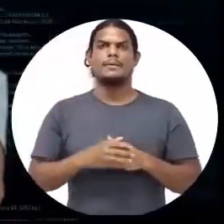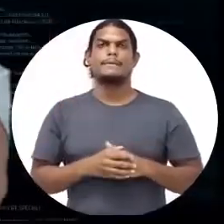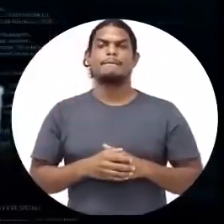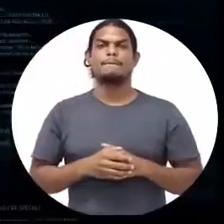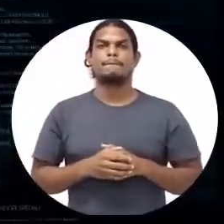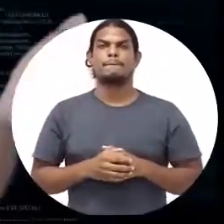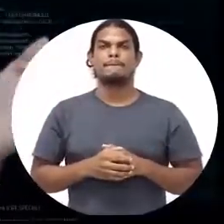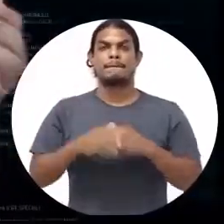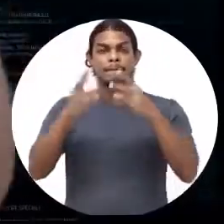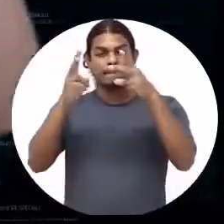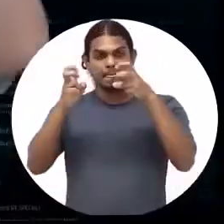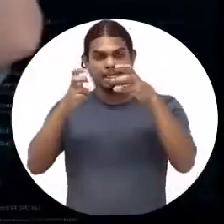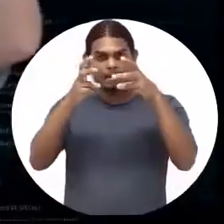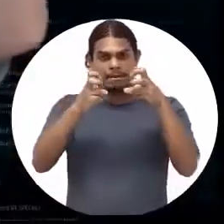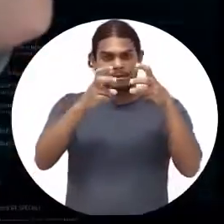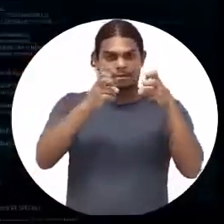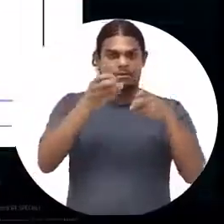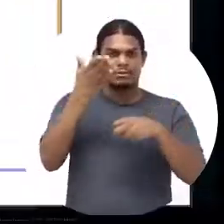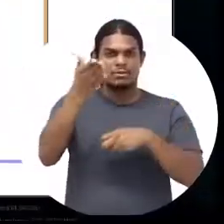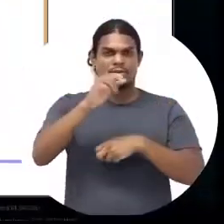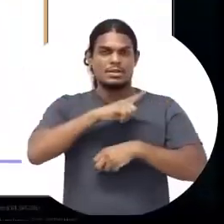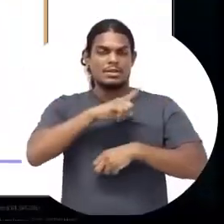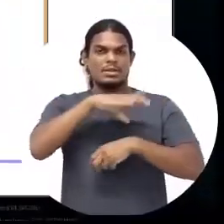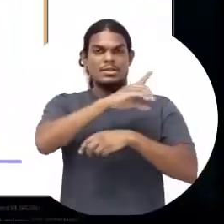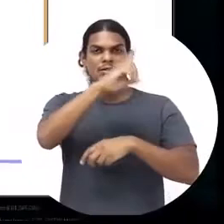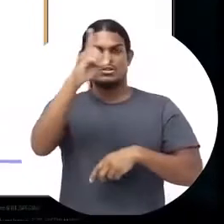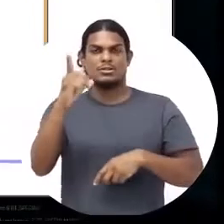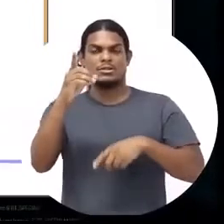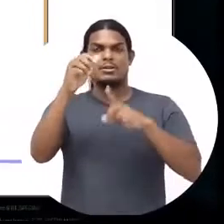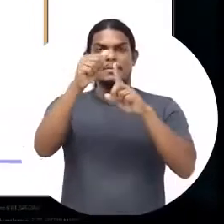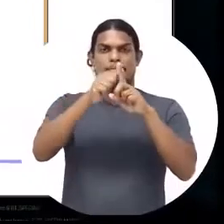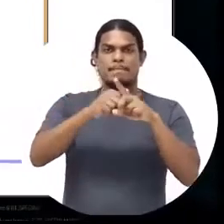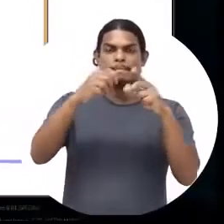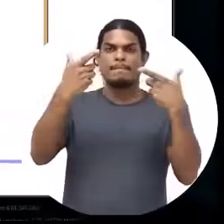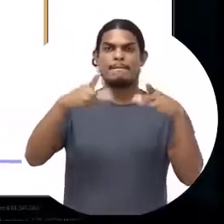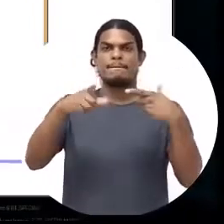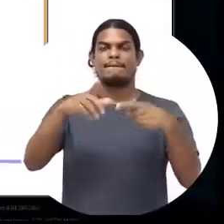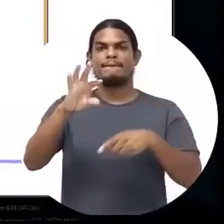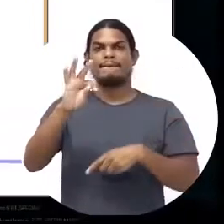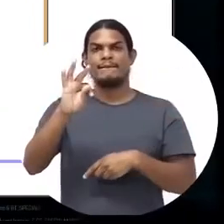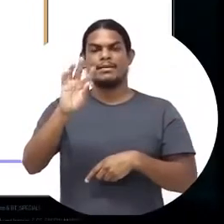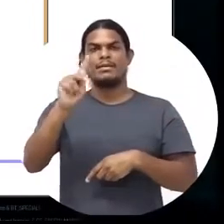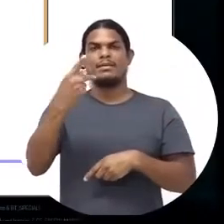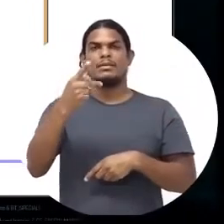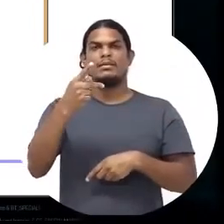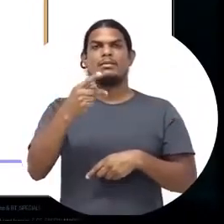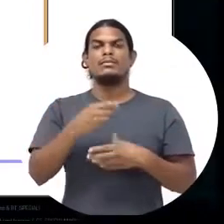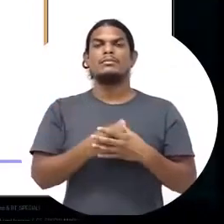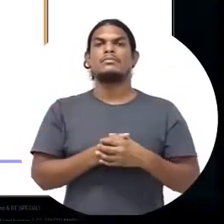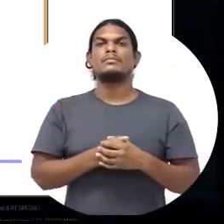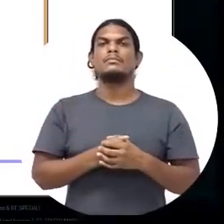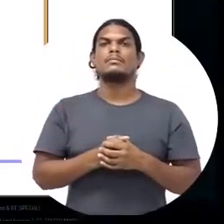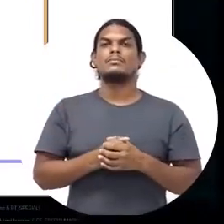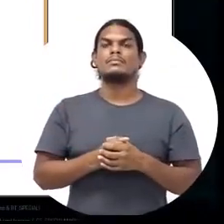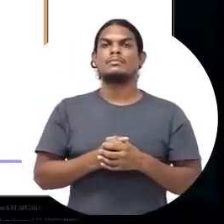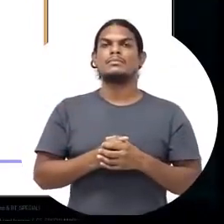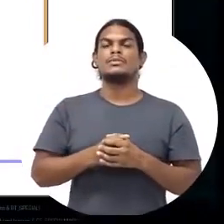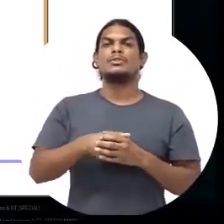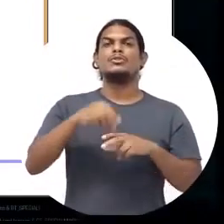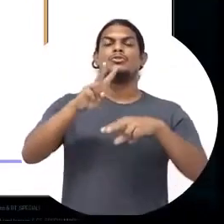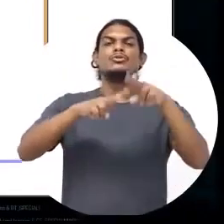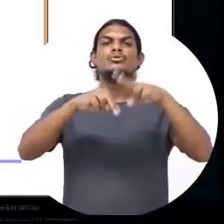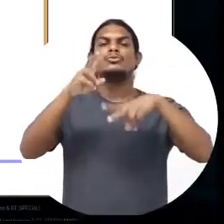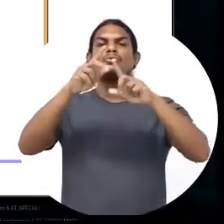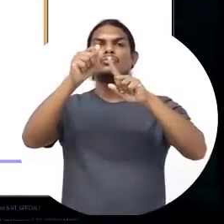Então, observe ao lado que você tem dia, mês e ano com TH e 5 junho Petrolina com TD. Logo abaixo você vai